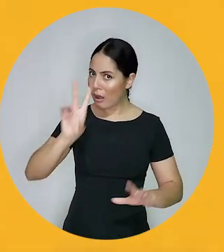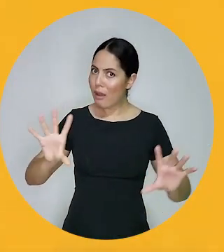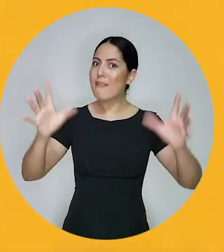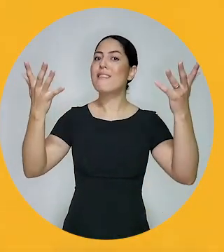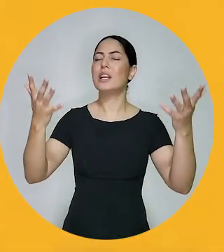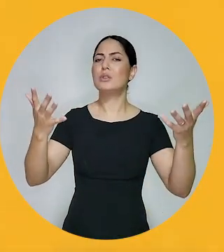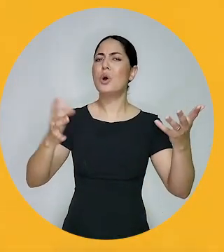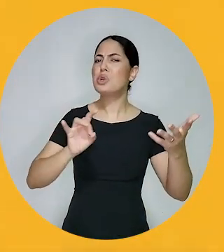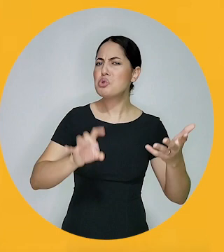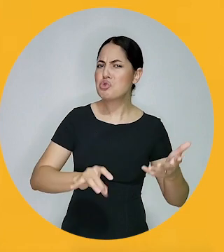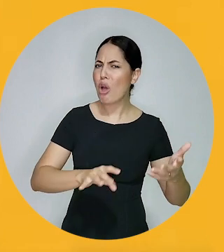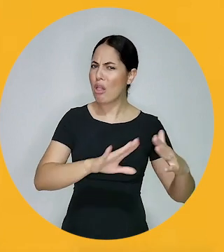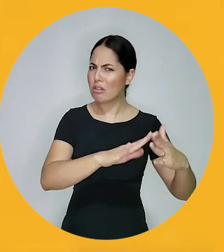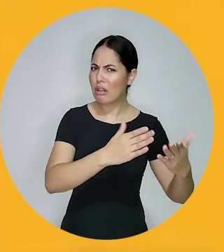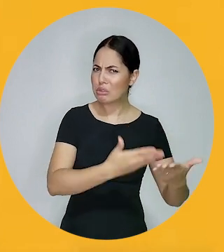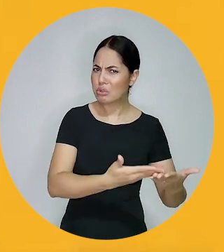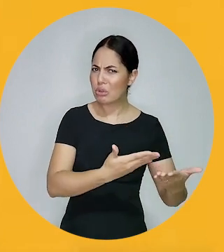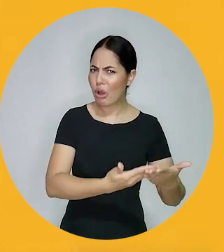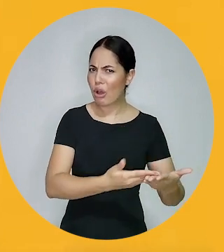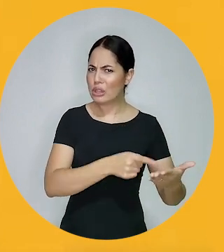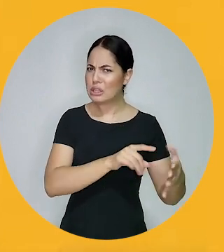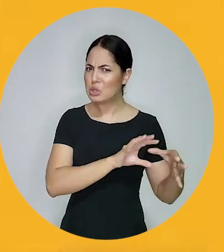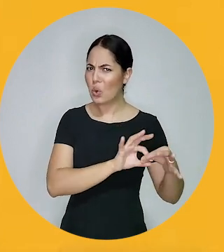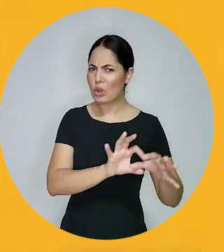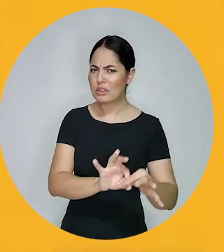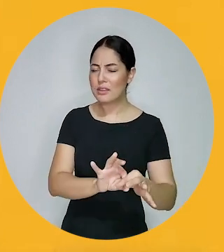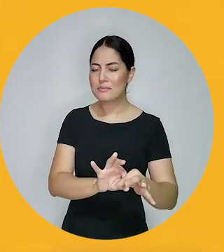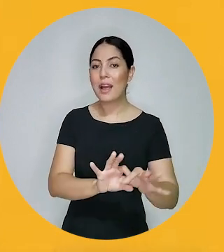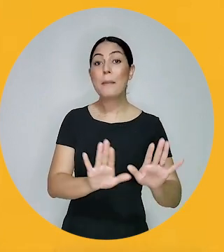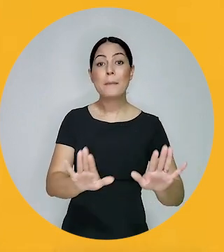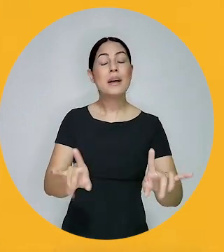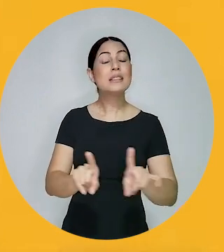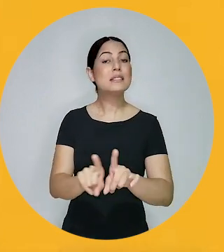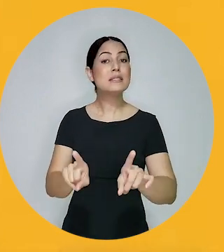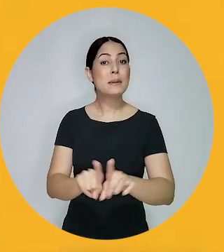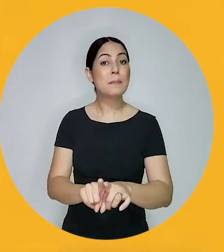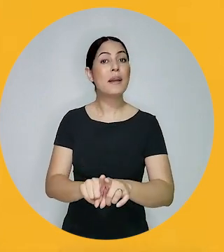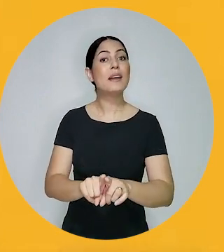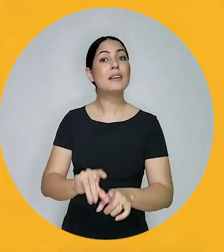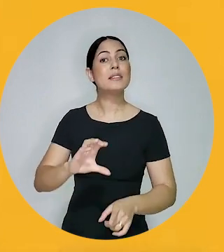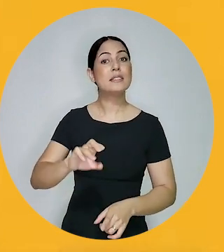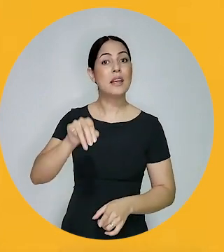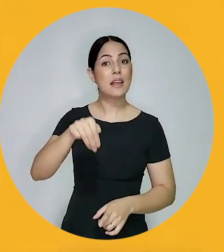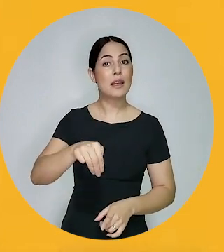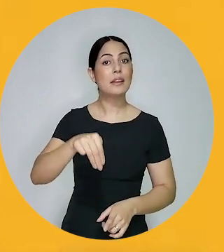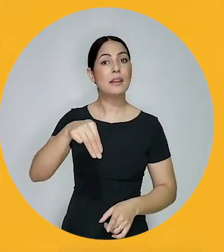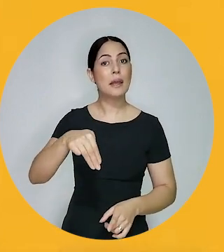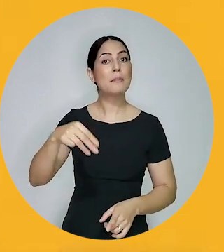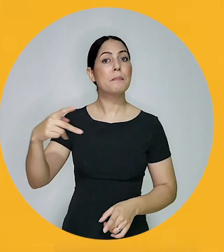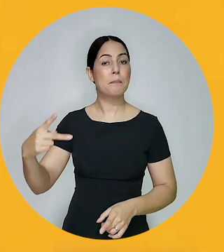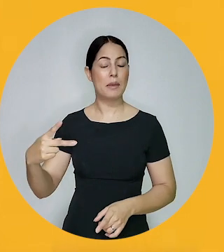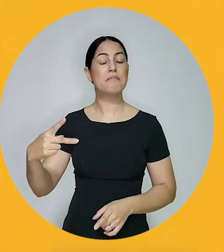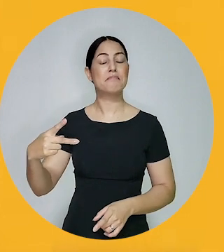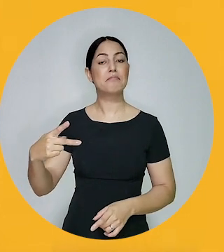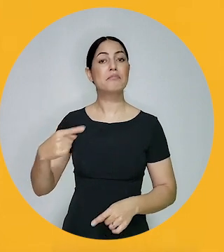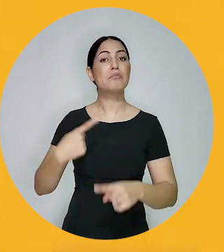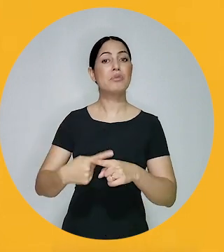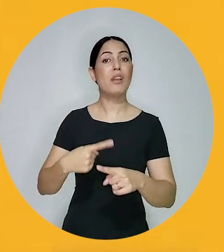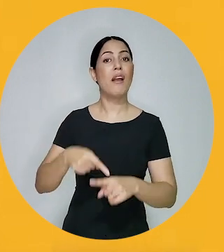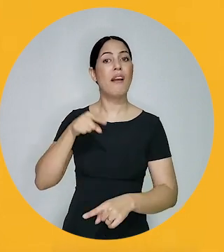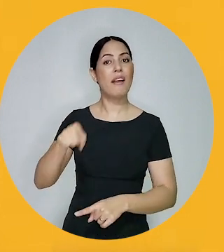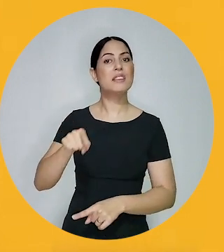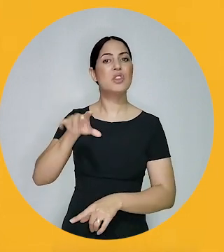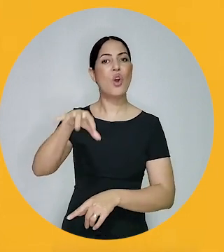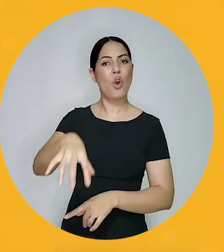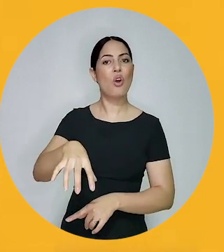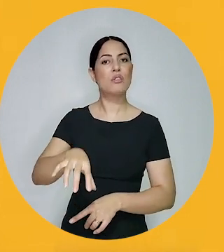histórico. Não só em relação à escola, doutor Alcides, mas também em relação ao próprio Conselho Nacional do Ministério Público,